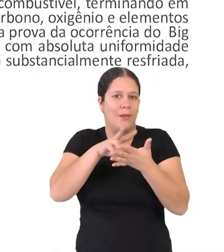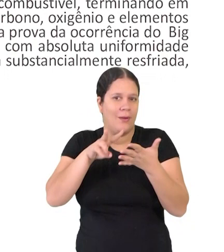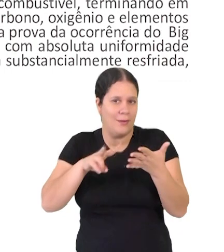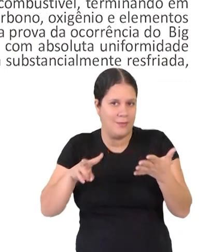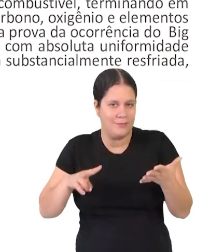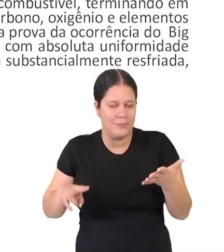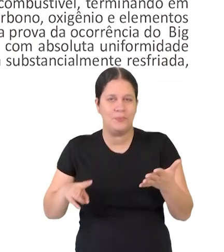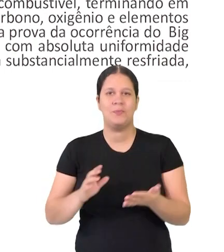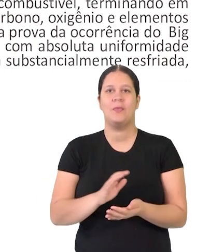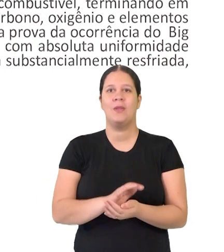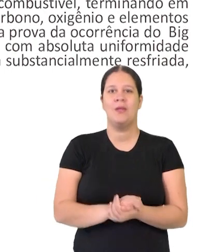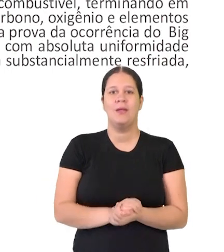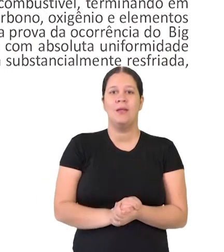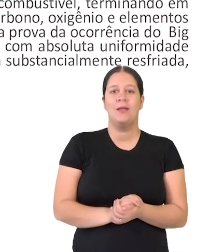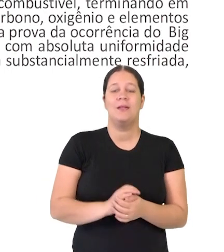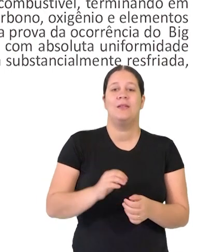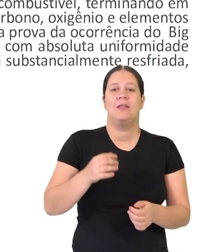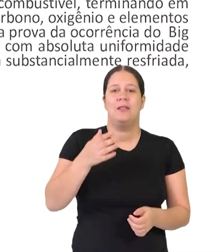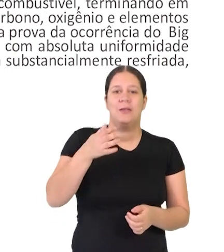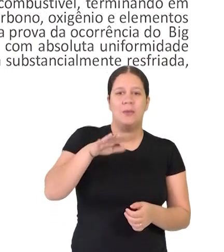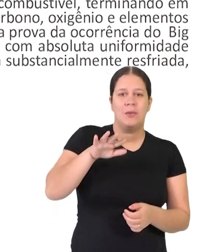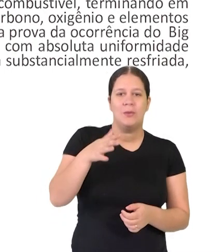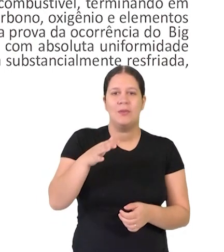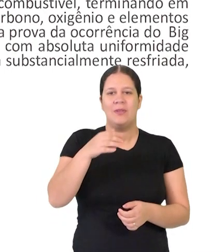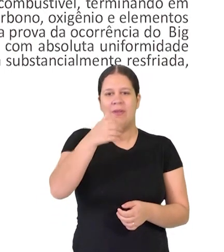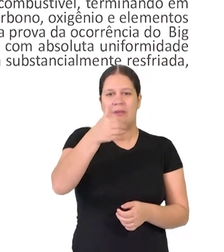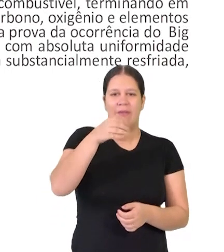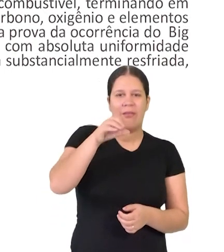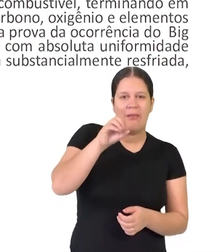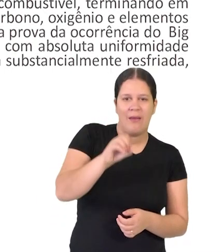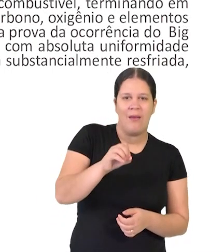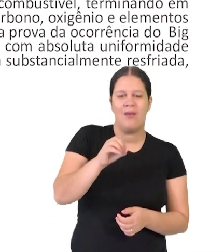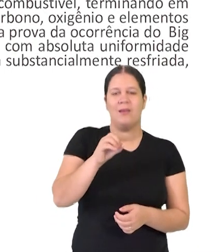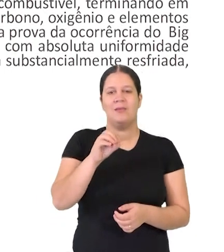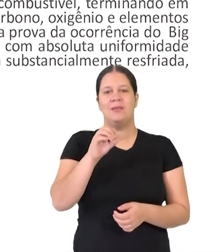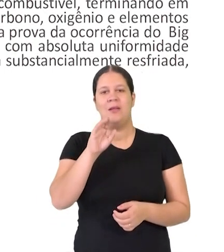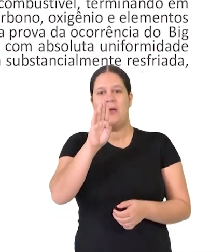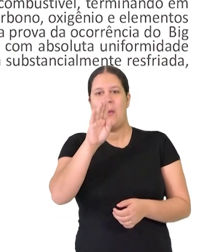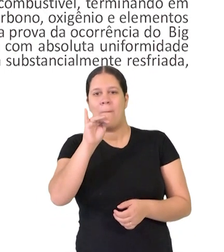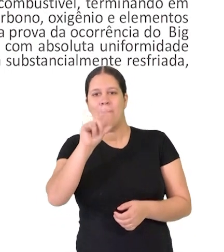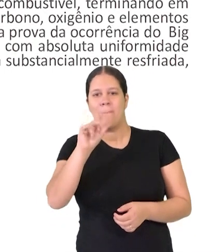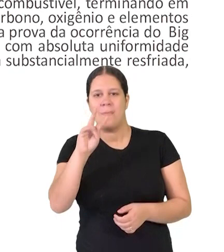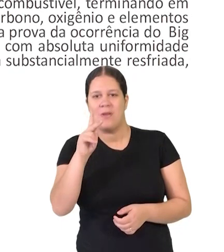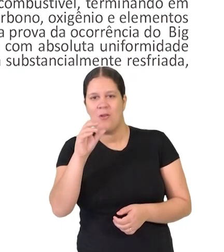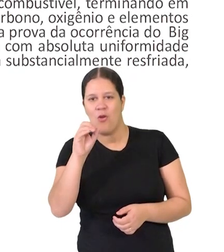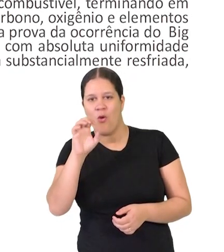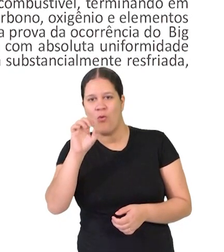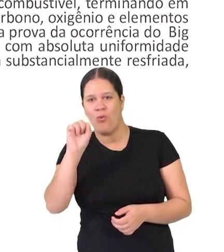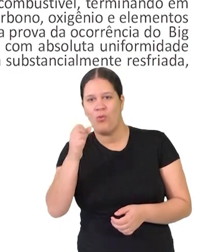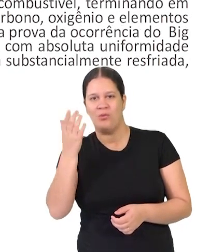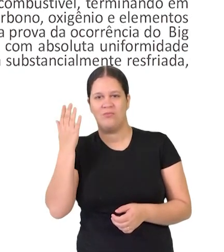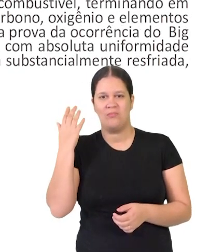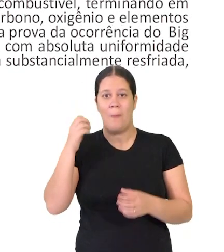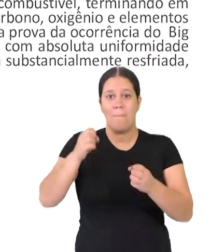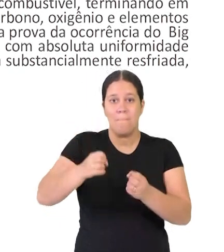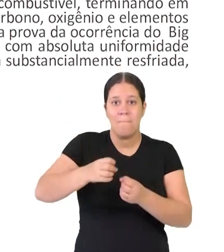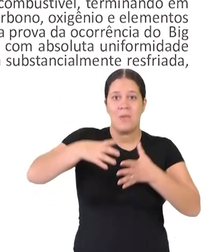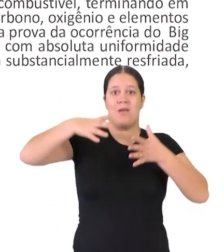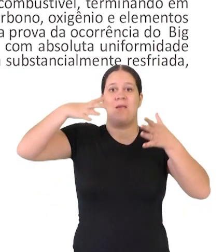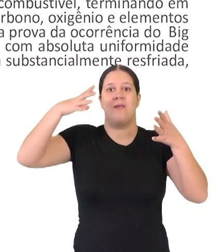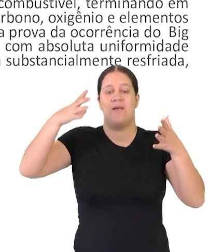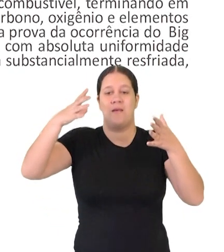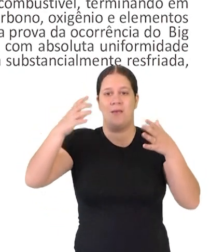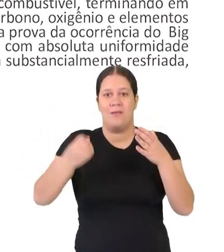certo? Entre 10 e 20 bilhões de anos atrás, sucedeu o Big Bang, o acontecimento que